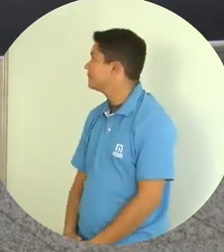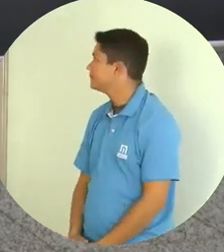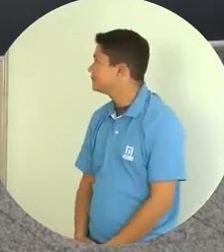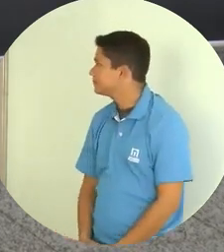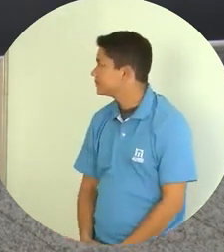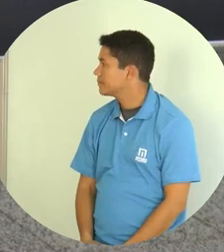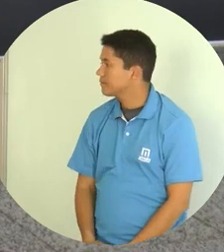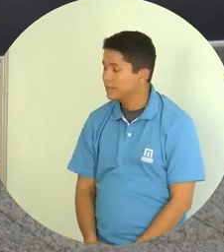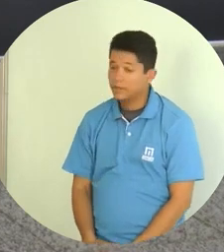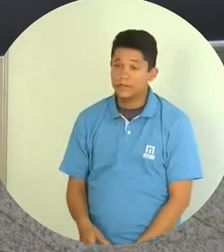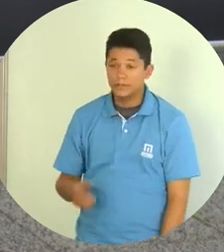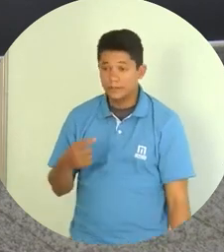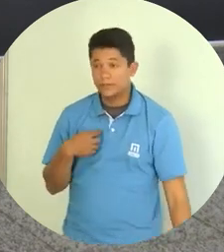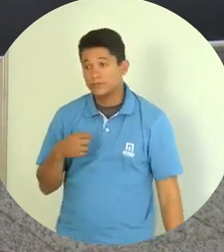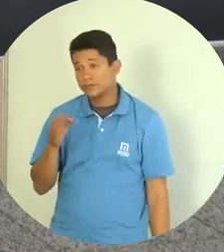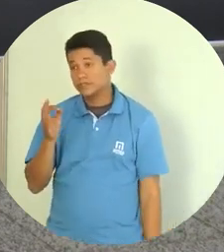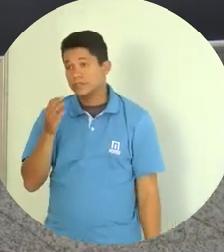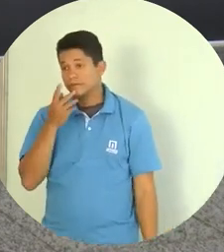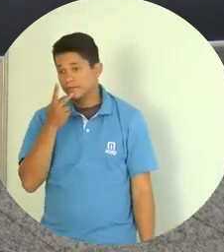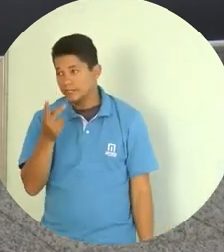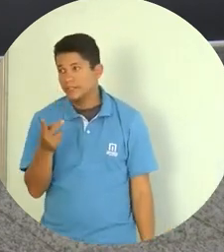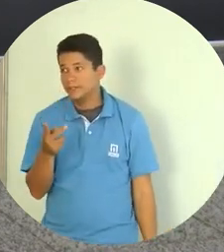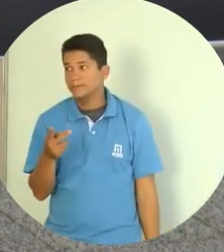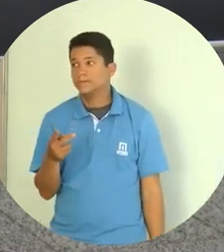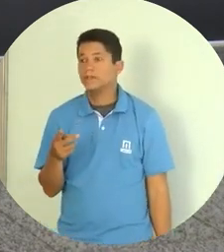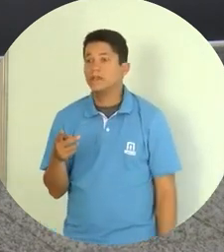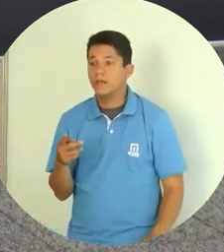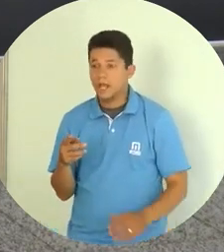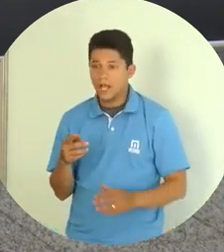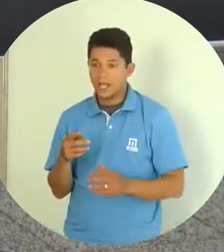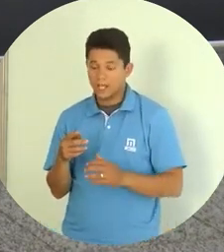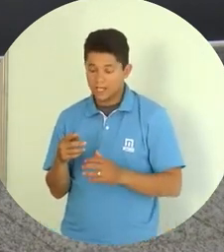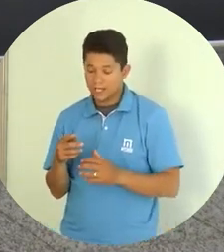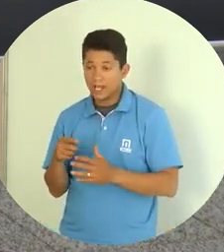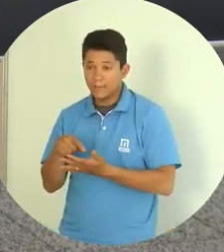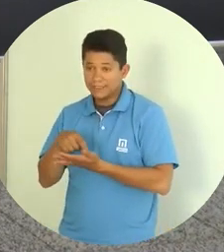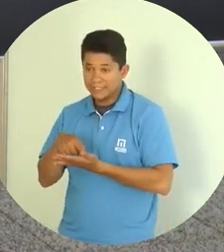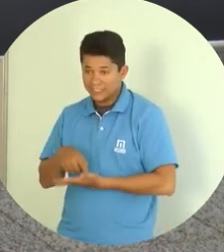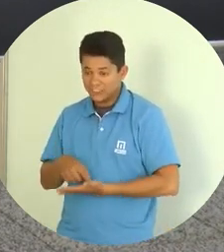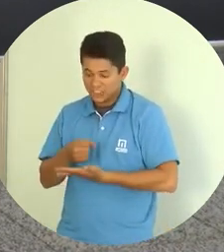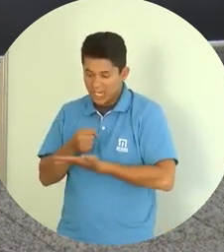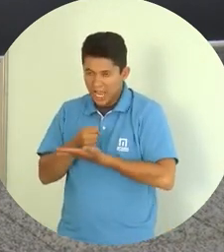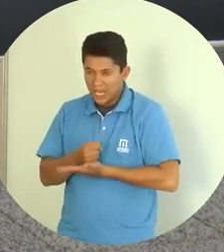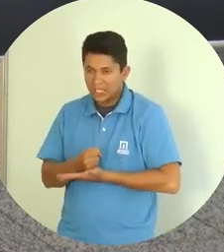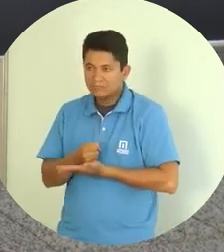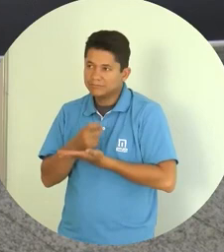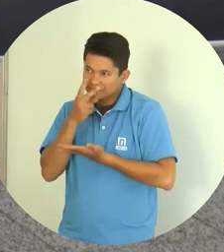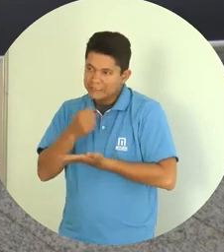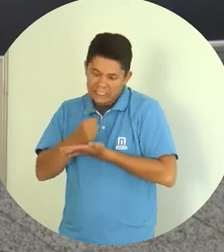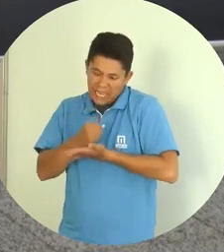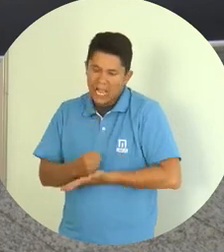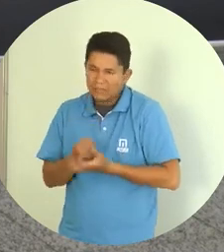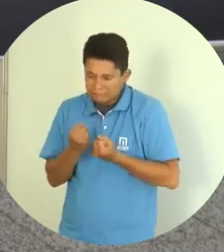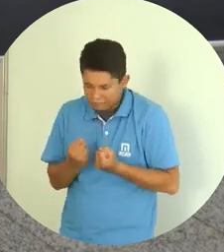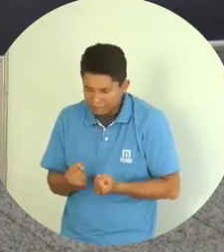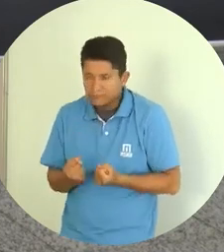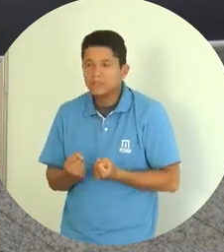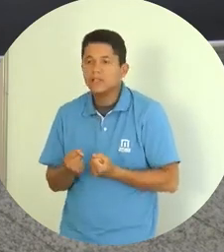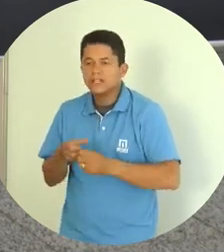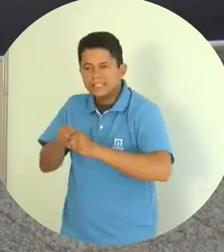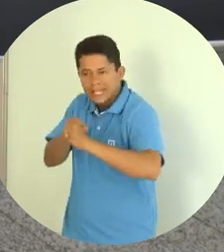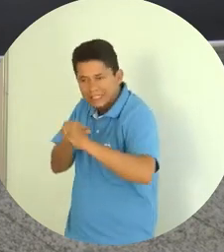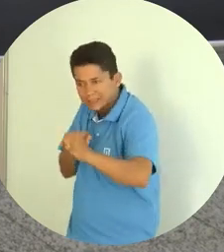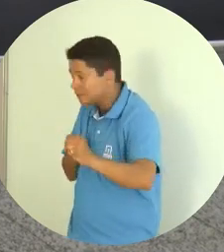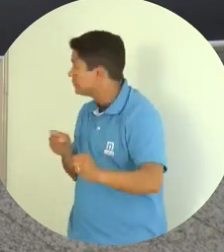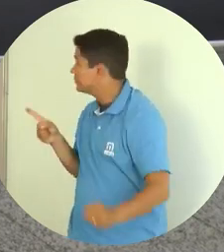Como eu já tinha falado, a questão da capacidade de carga de tração e compressão, né, isso aqui é uma